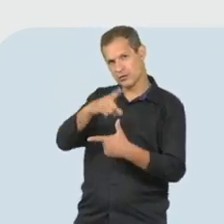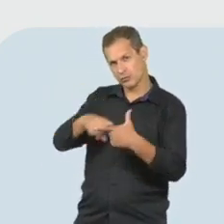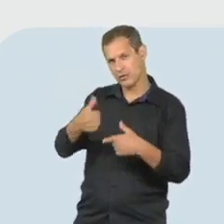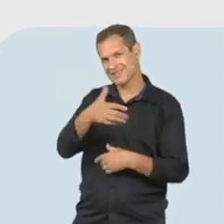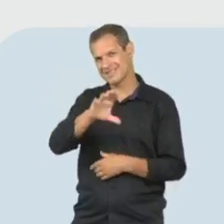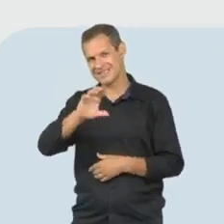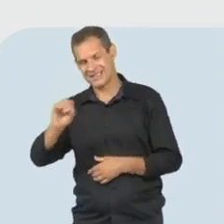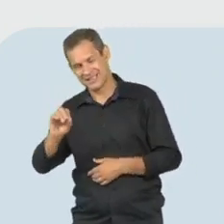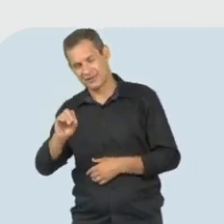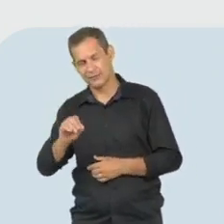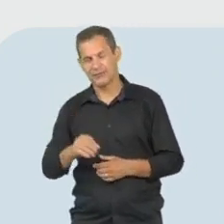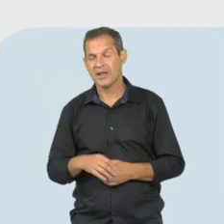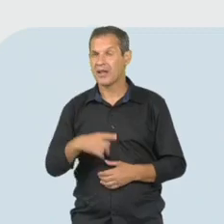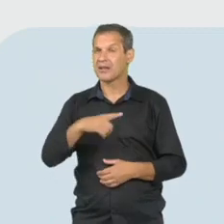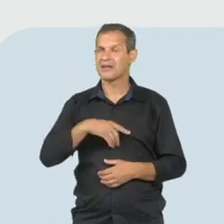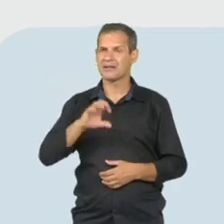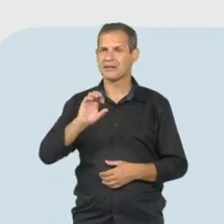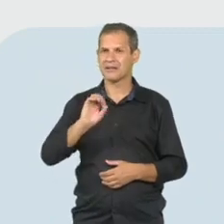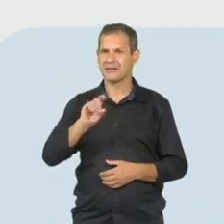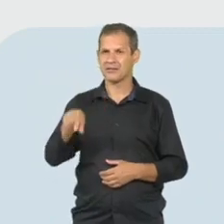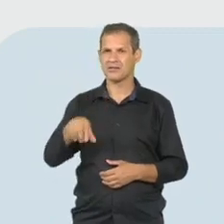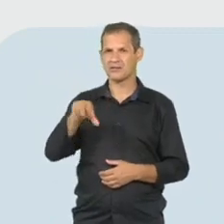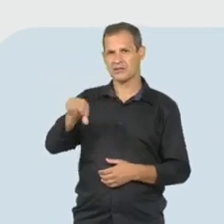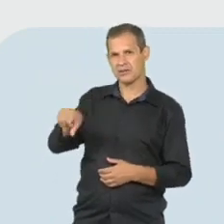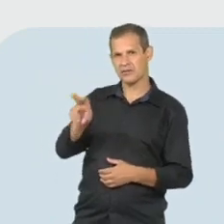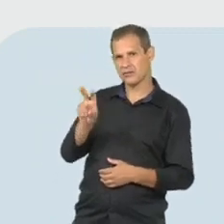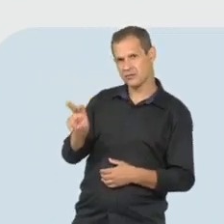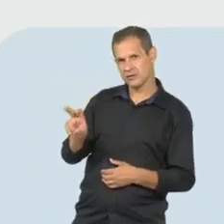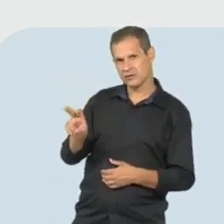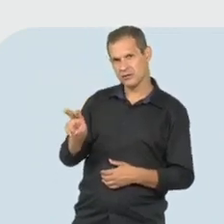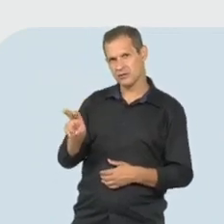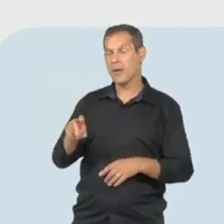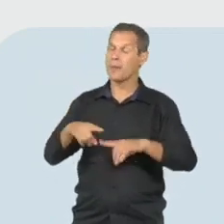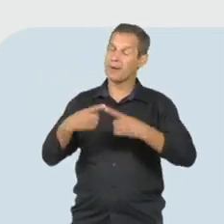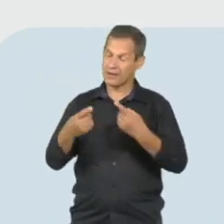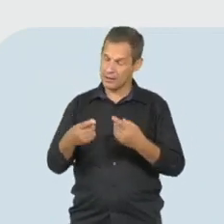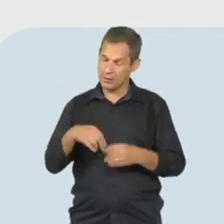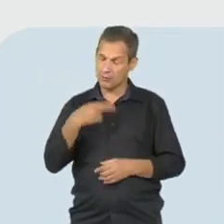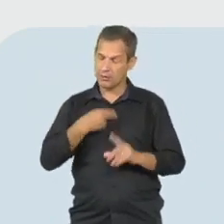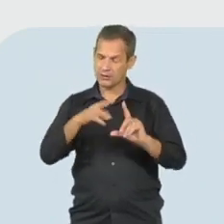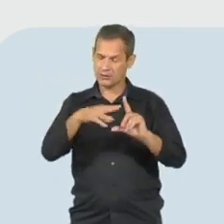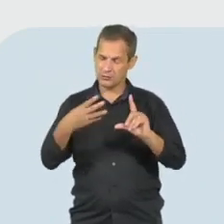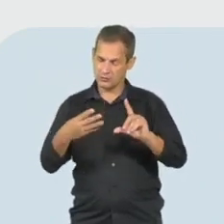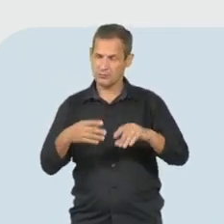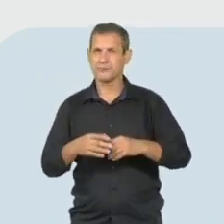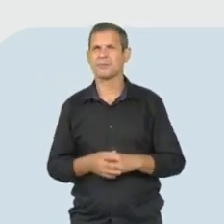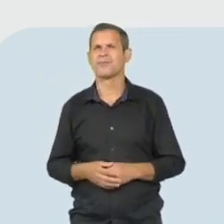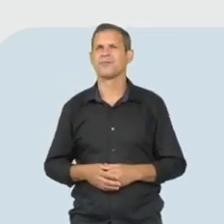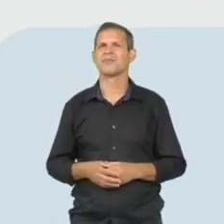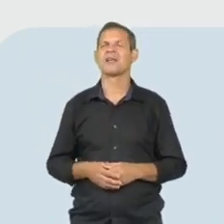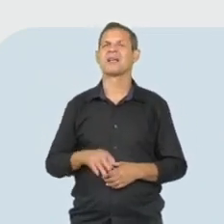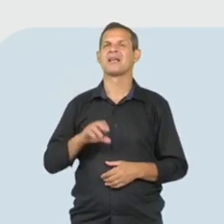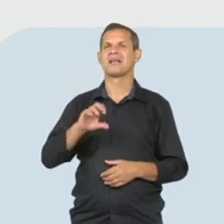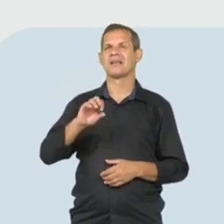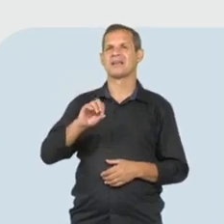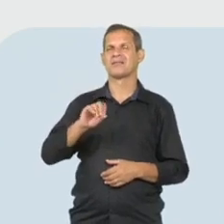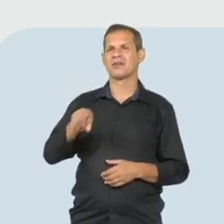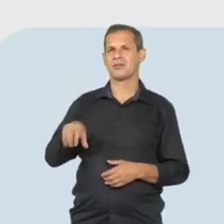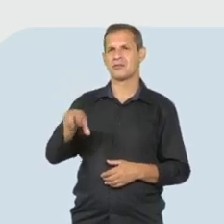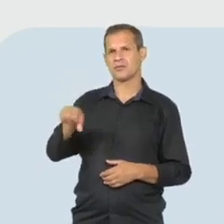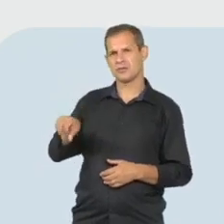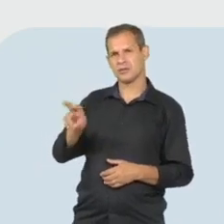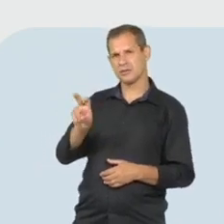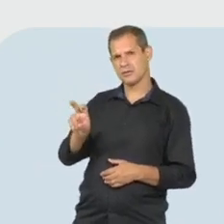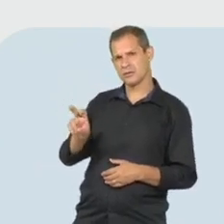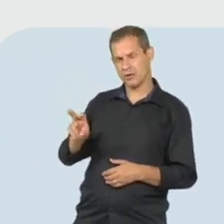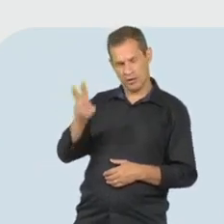por 100, que vai dar 0,95. Vindo aqui para a nossa tabela, 0,95. Lembra que eu